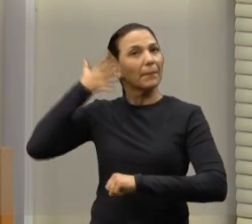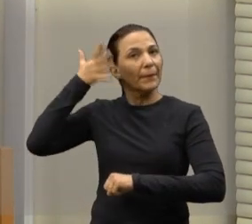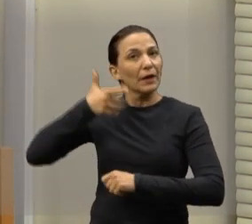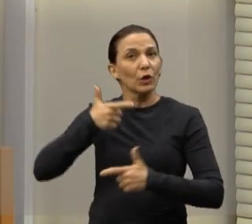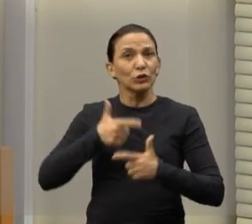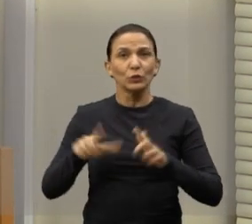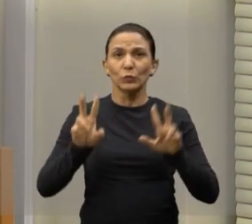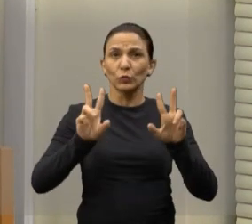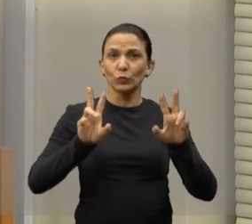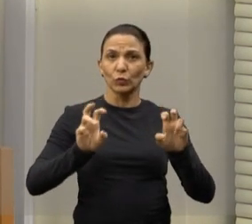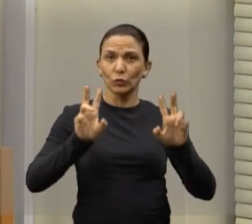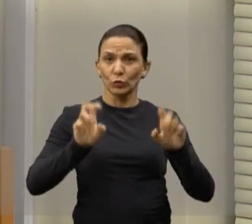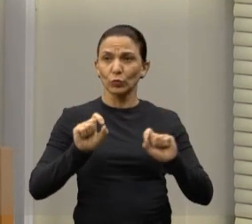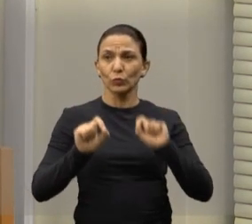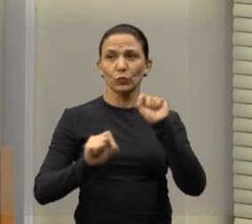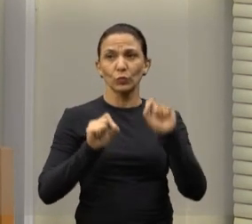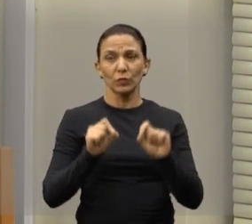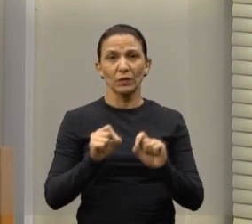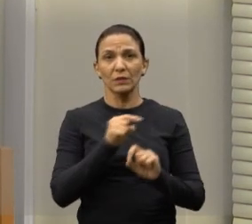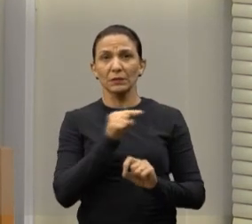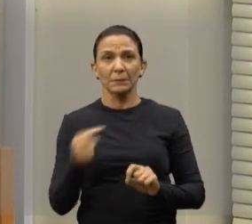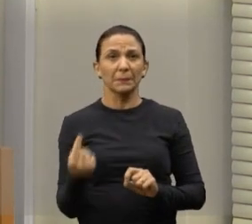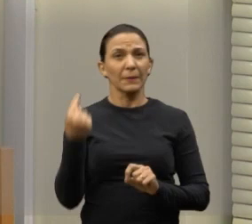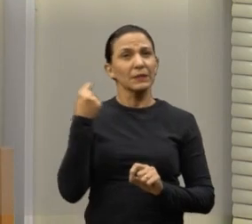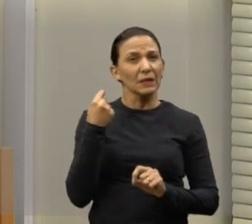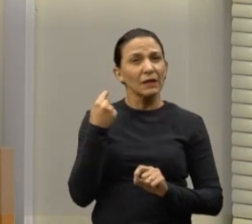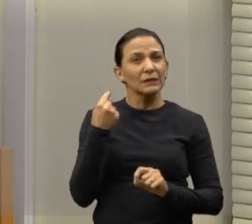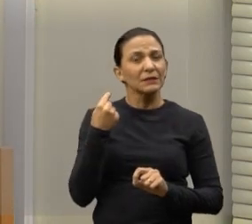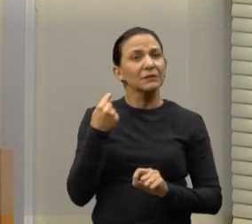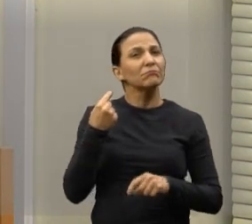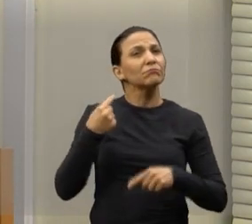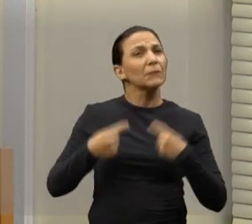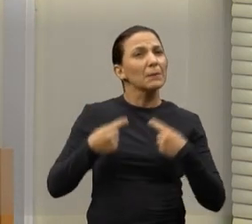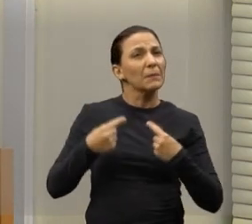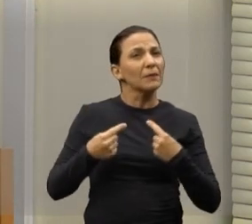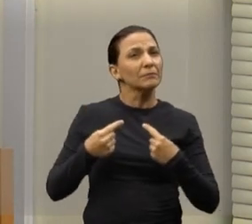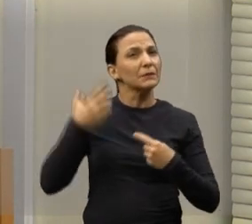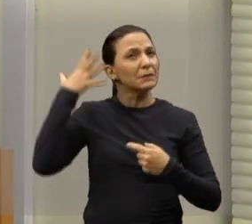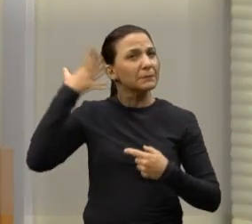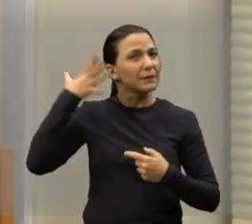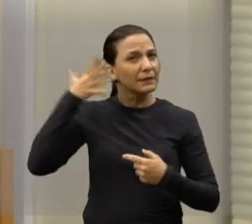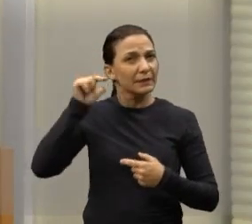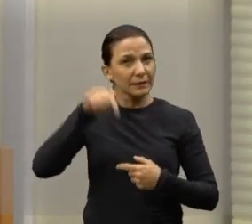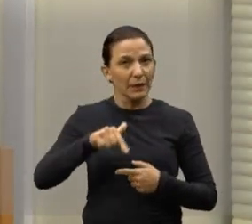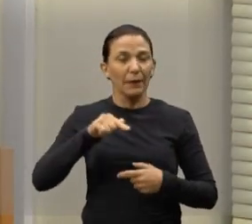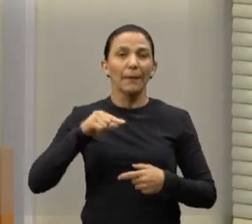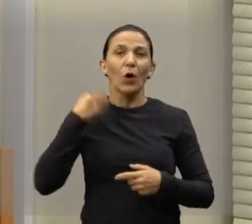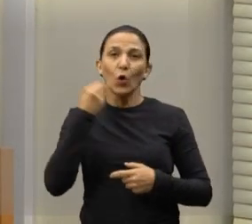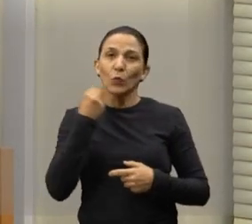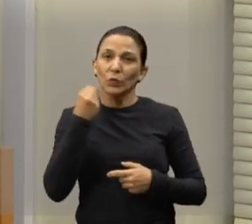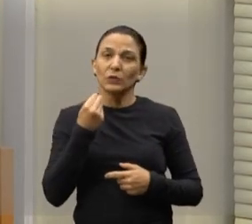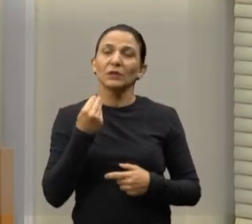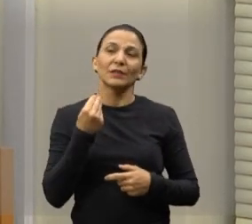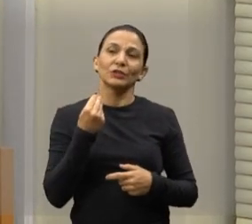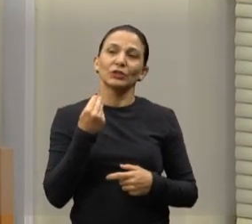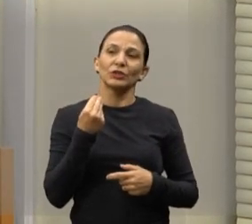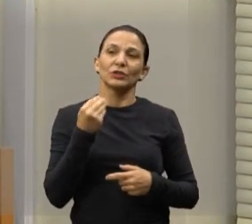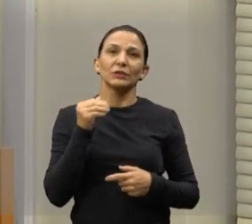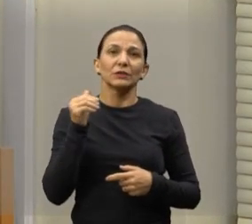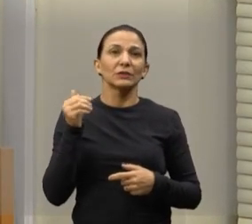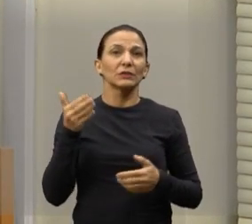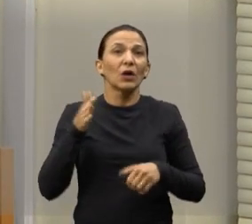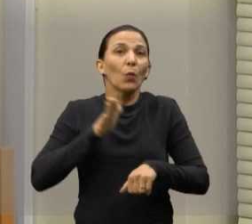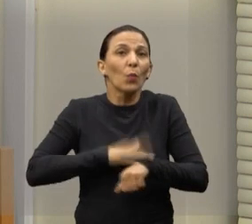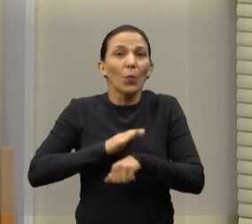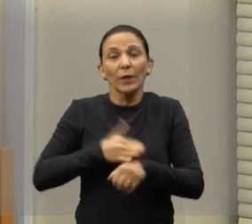expediente com assunto que eu ia trazer na semana passada mas que a oportunidade só